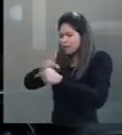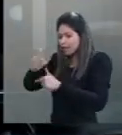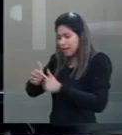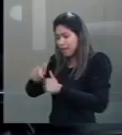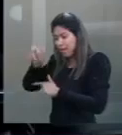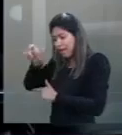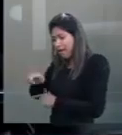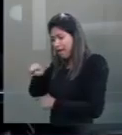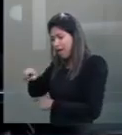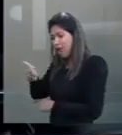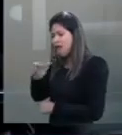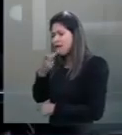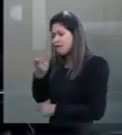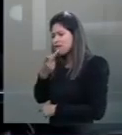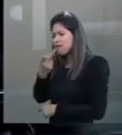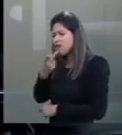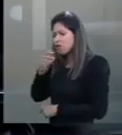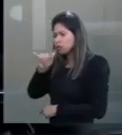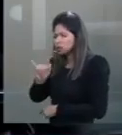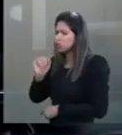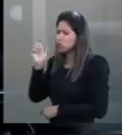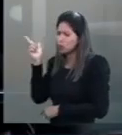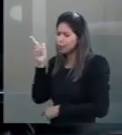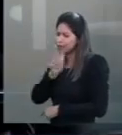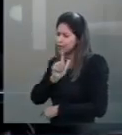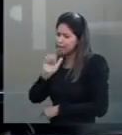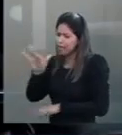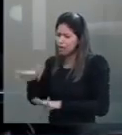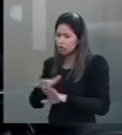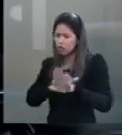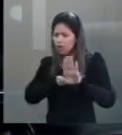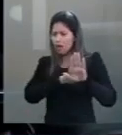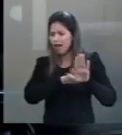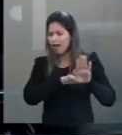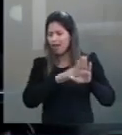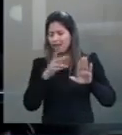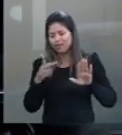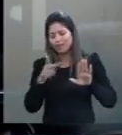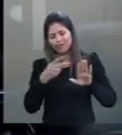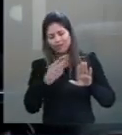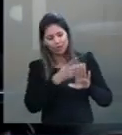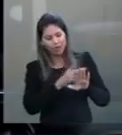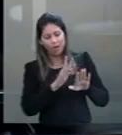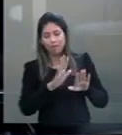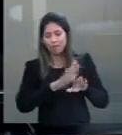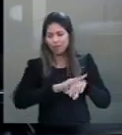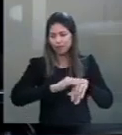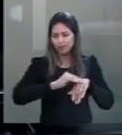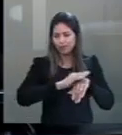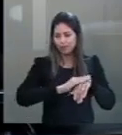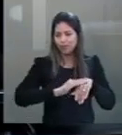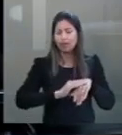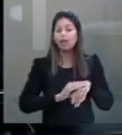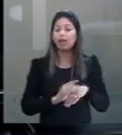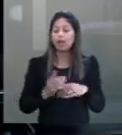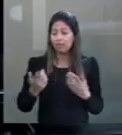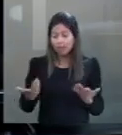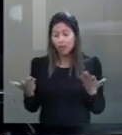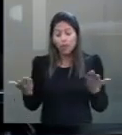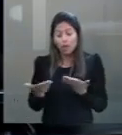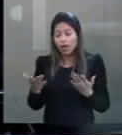dizer se ela podia tocar numa mão branca, em outras palavras. E ela disse, agora aqui palavras da